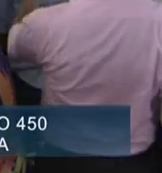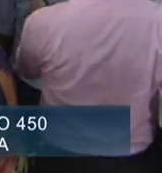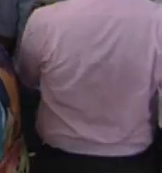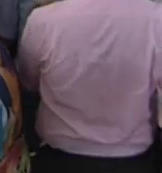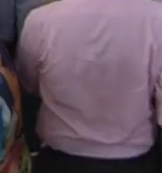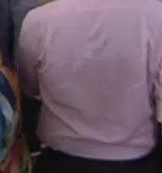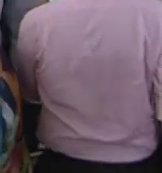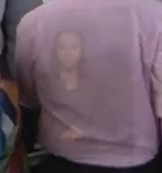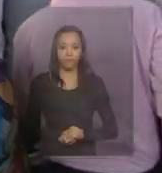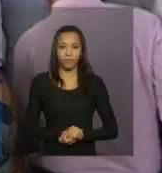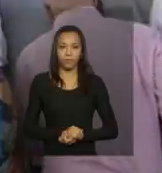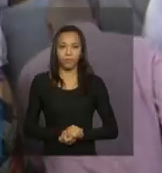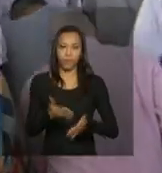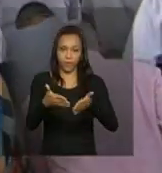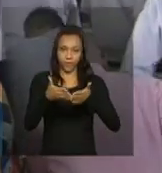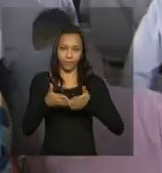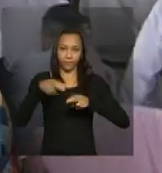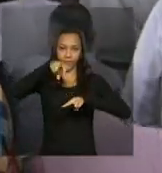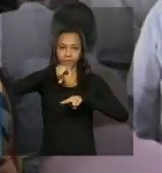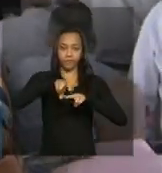Se acomodar, por gentileza.